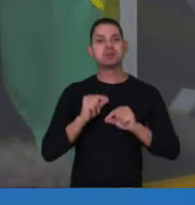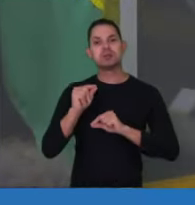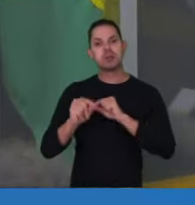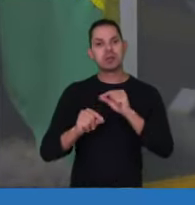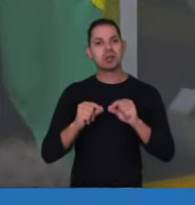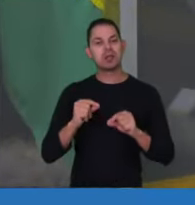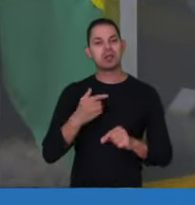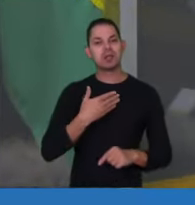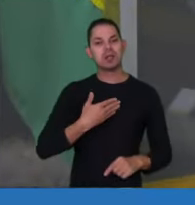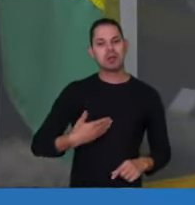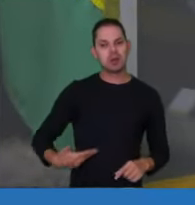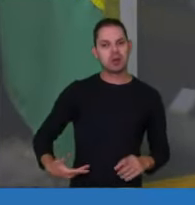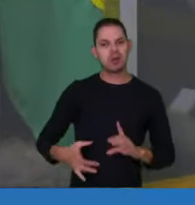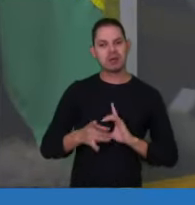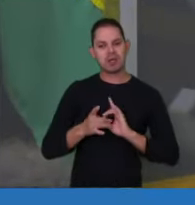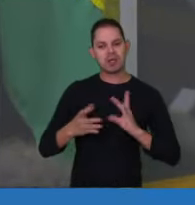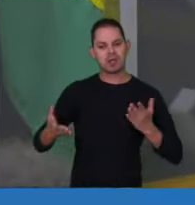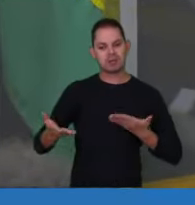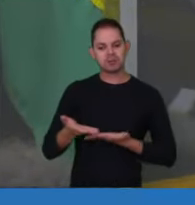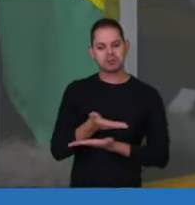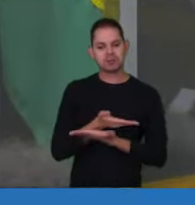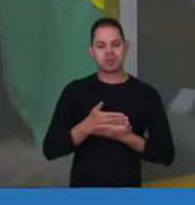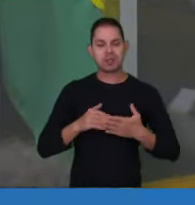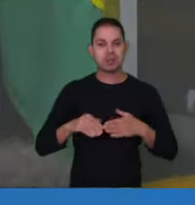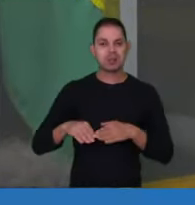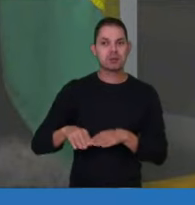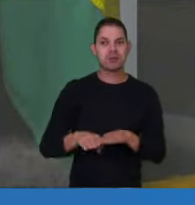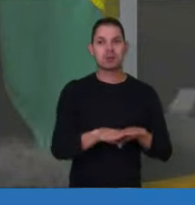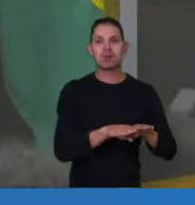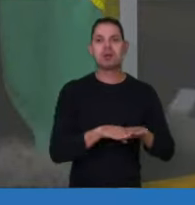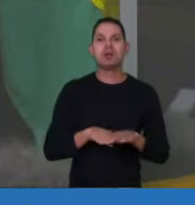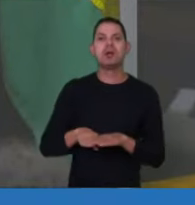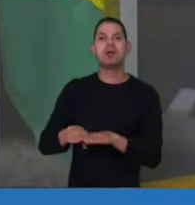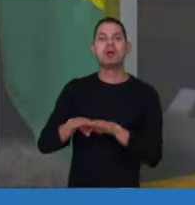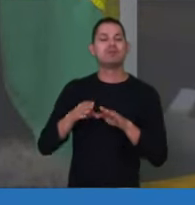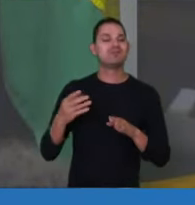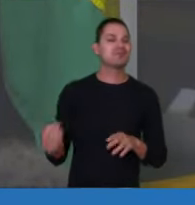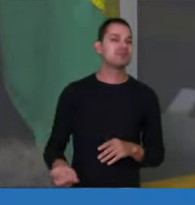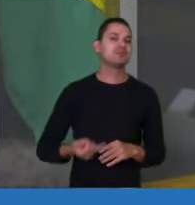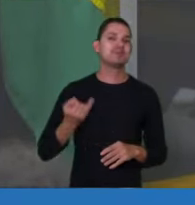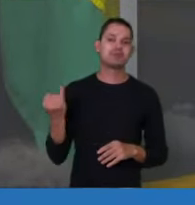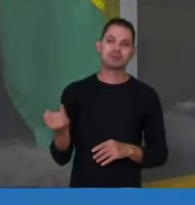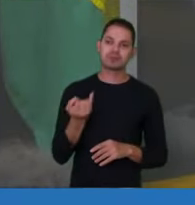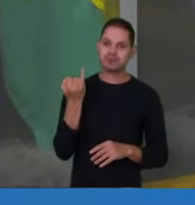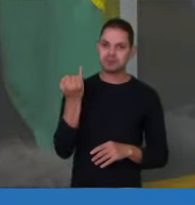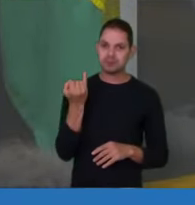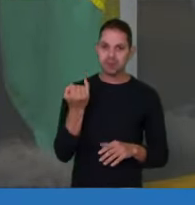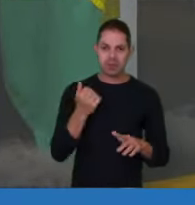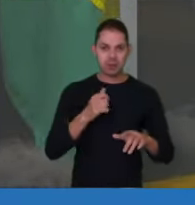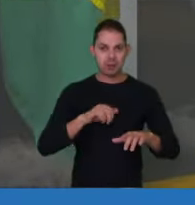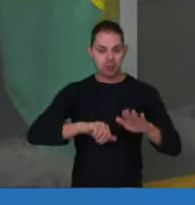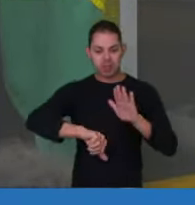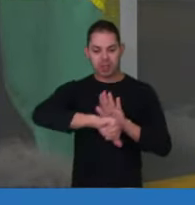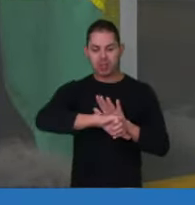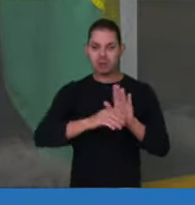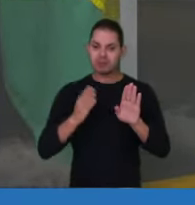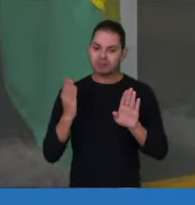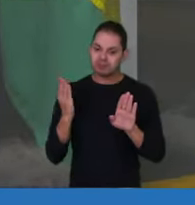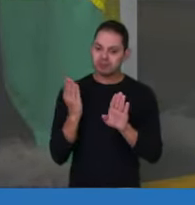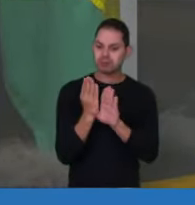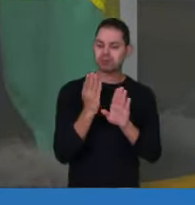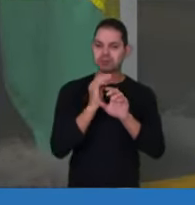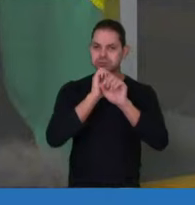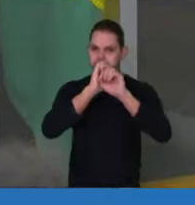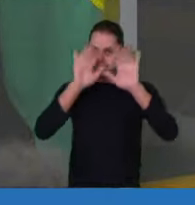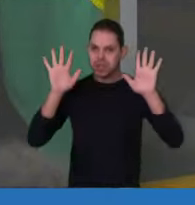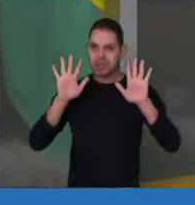um governo democrático é fundamental para elucidar esse crime, porque só conseguimos na